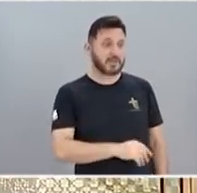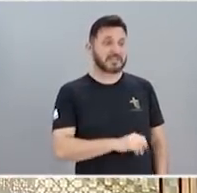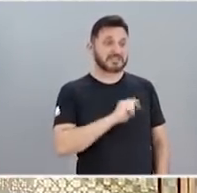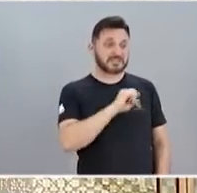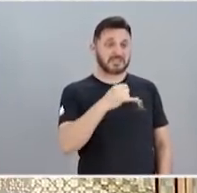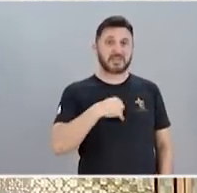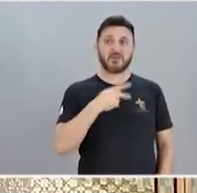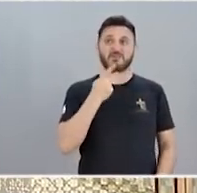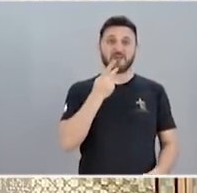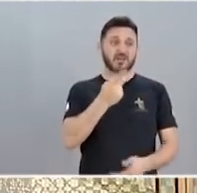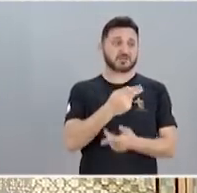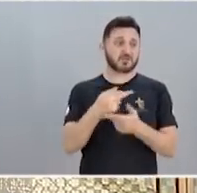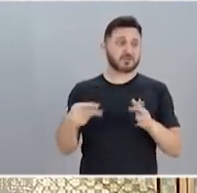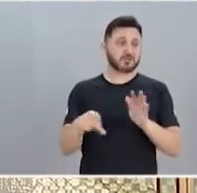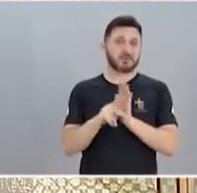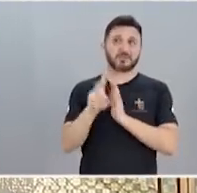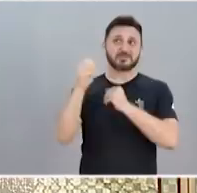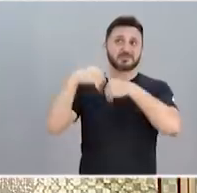céu.